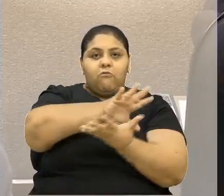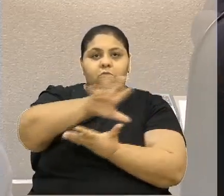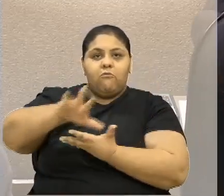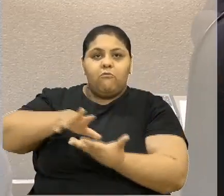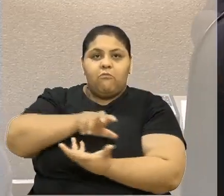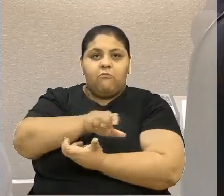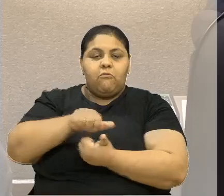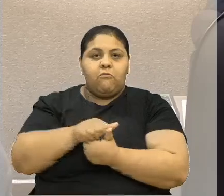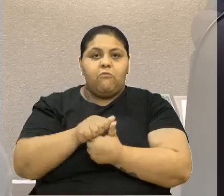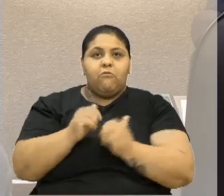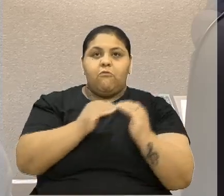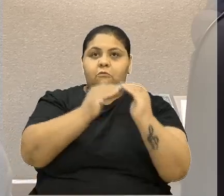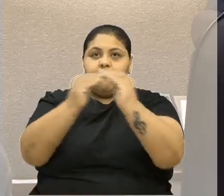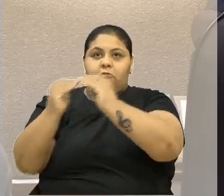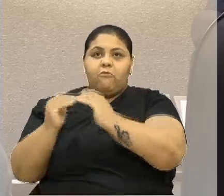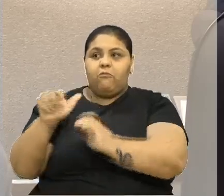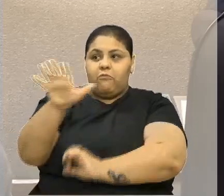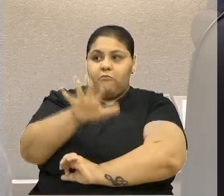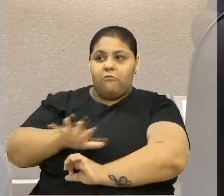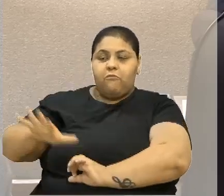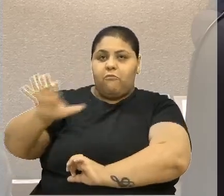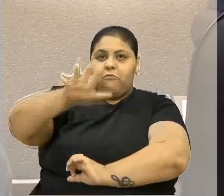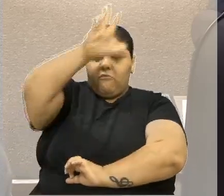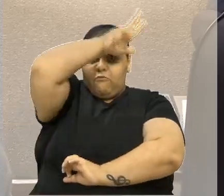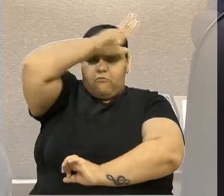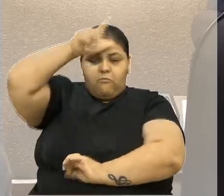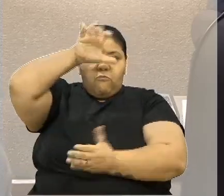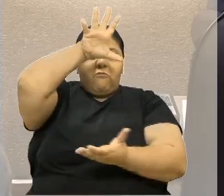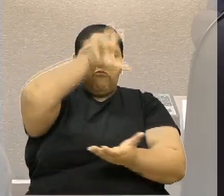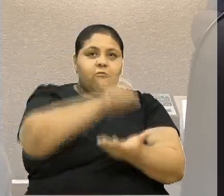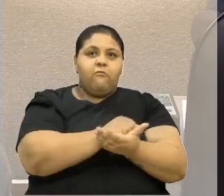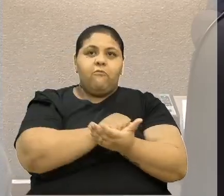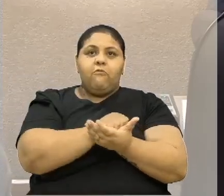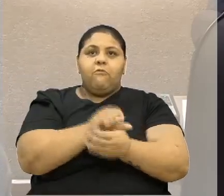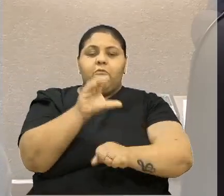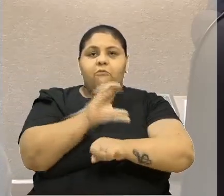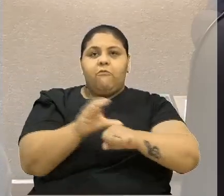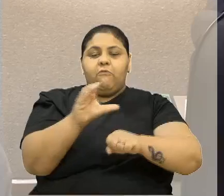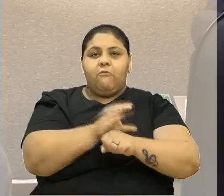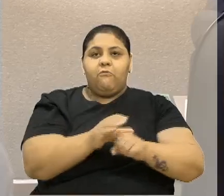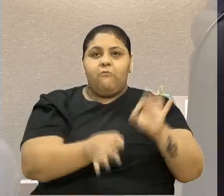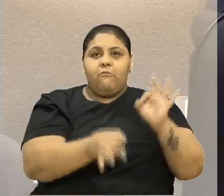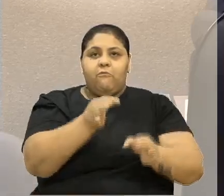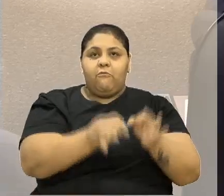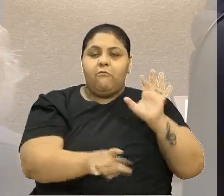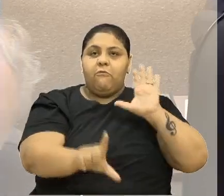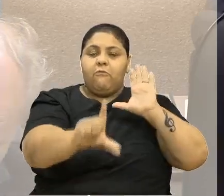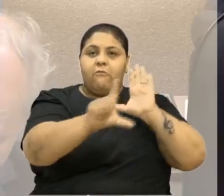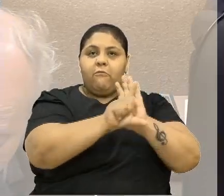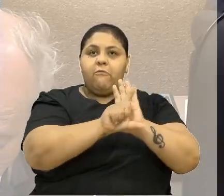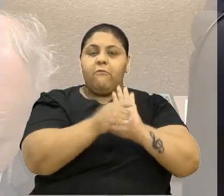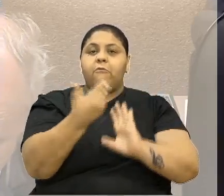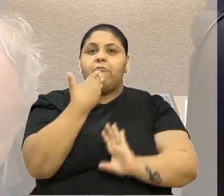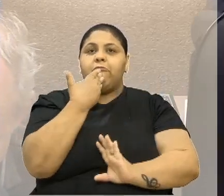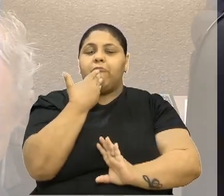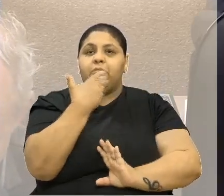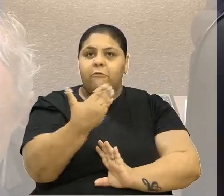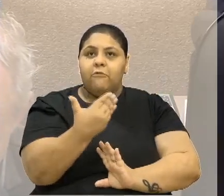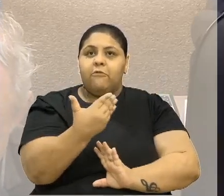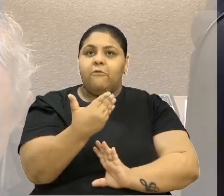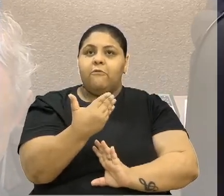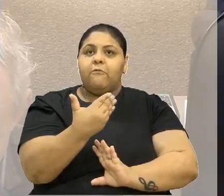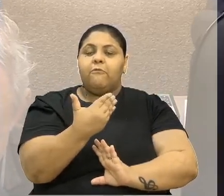equilibrado do território municipal. Baixado à Comissão de Constituição, Justiça e Legislação, a mesma manifestou-se